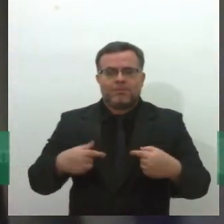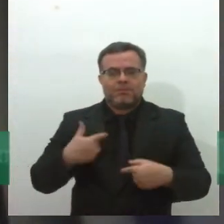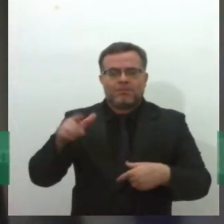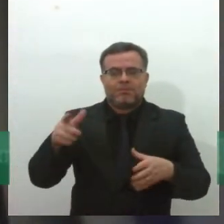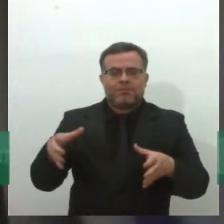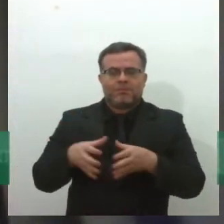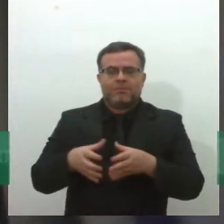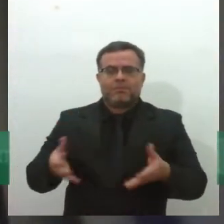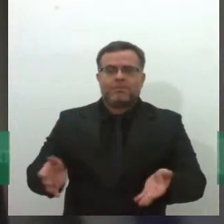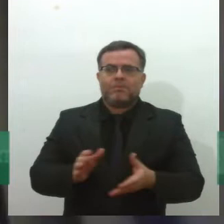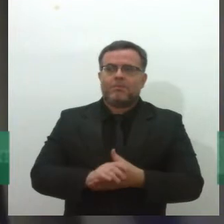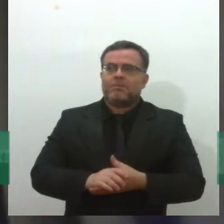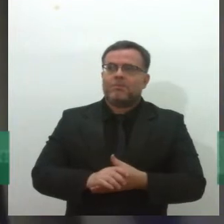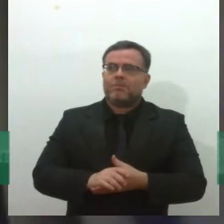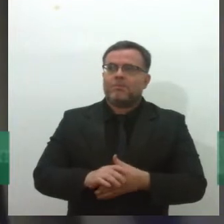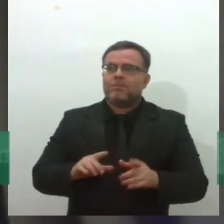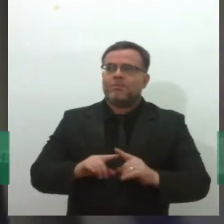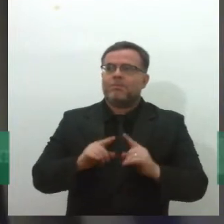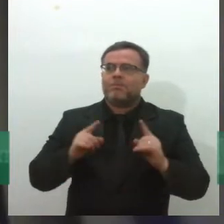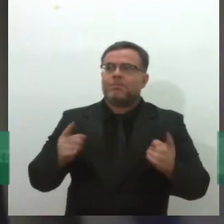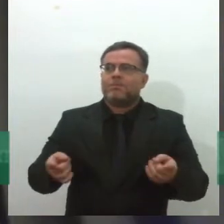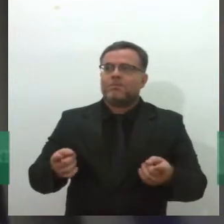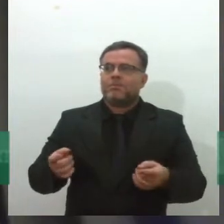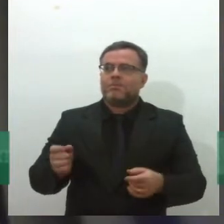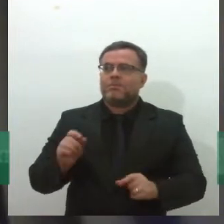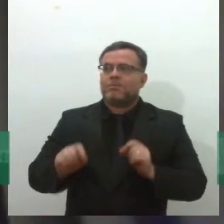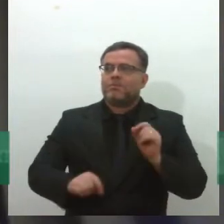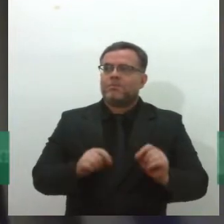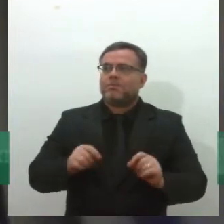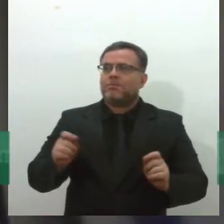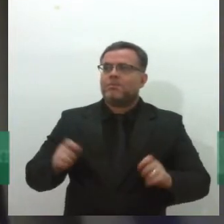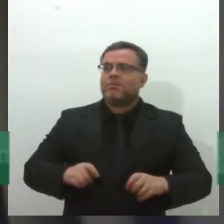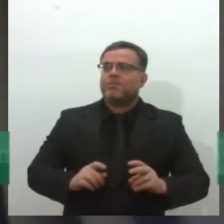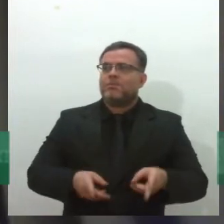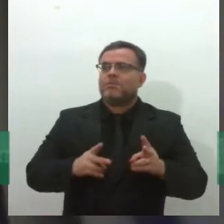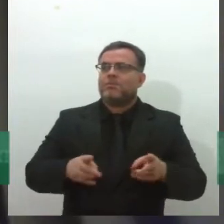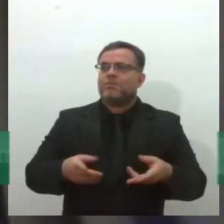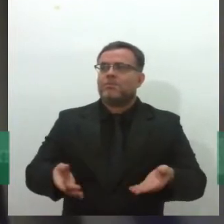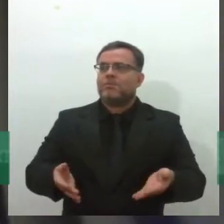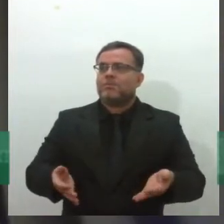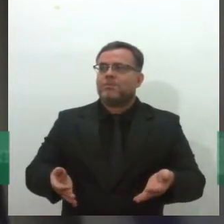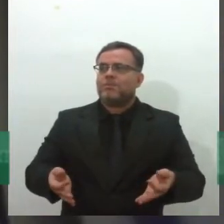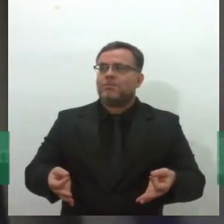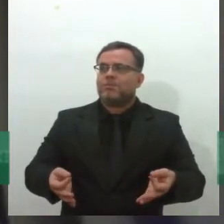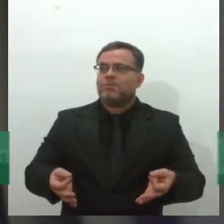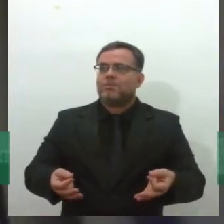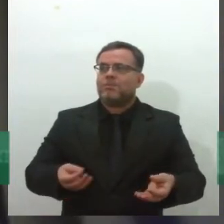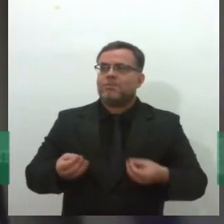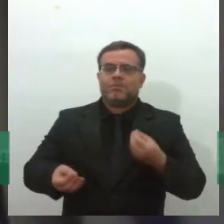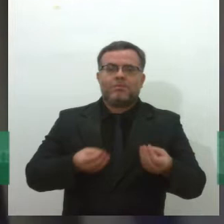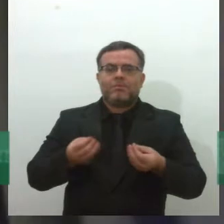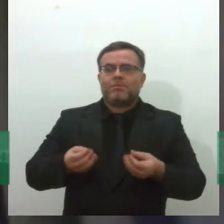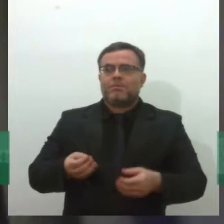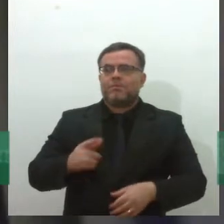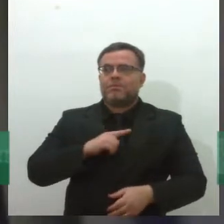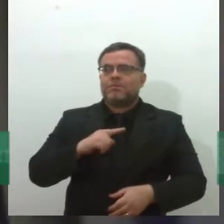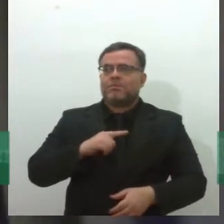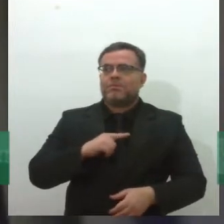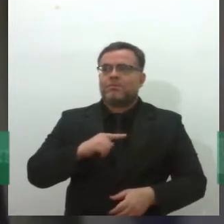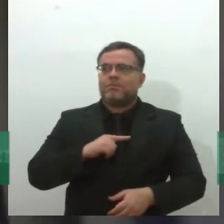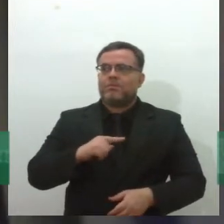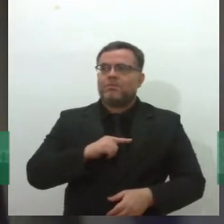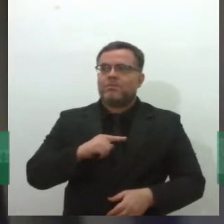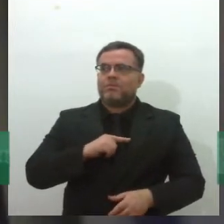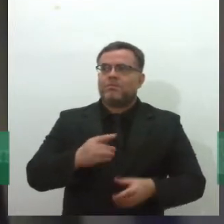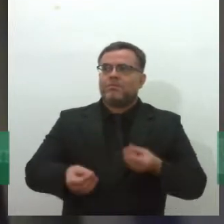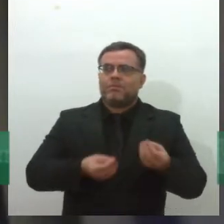do preço do petróleo. Agora, você sempre culpar a Petrobras com argumentos falaciosos, né? O custo de produção do Petrobras não